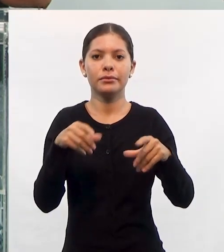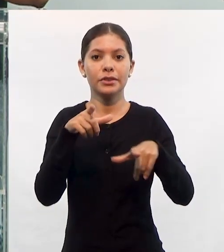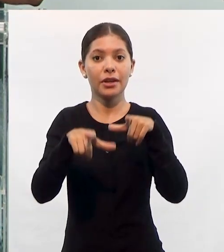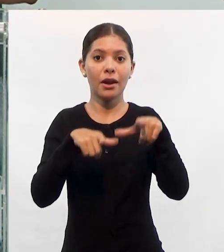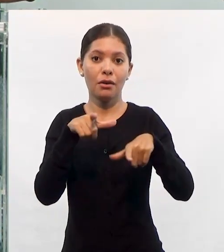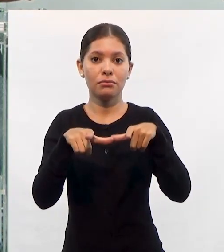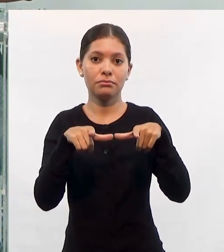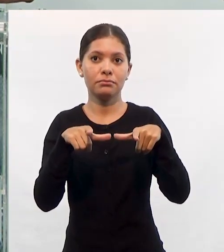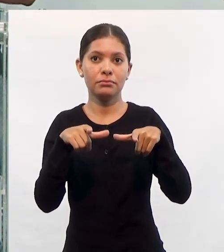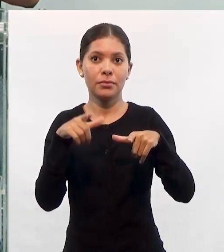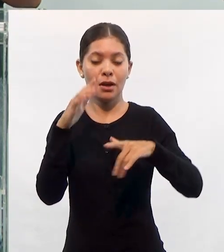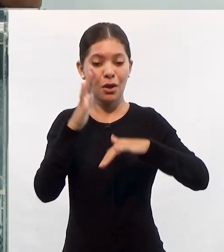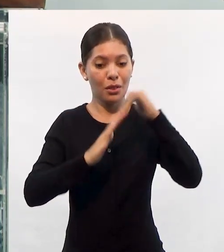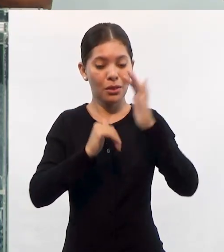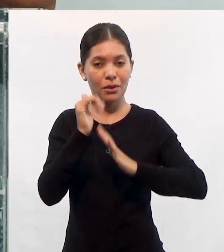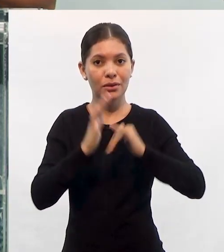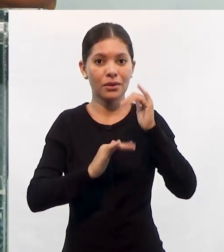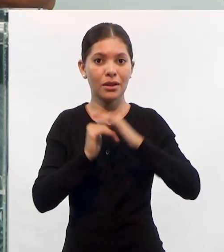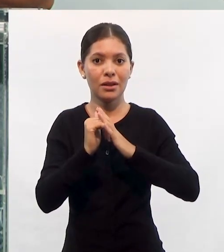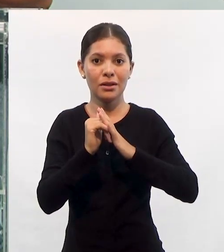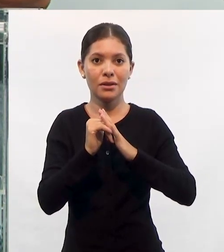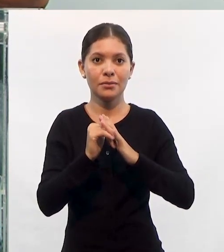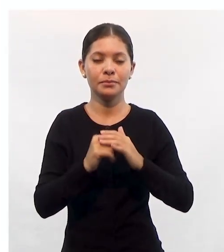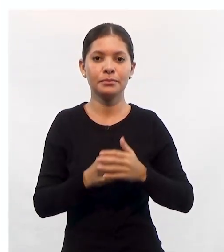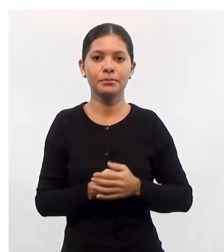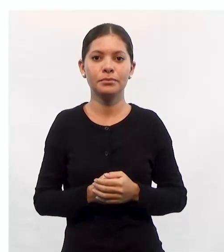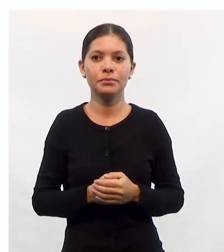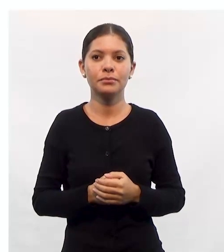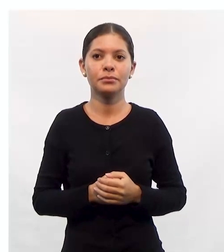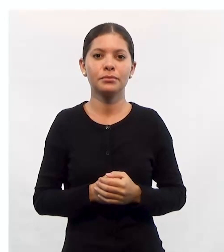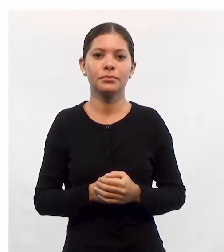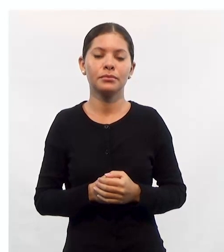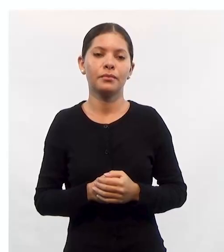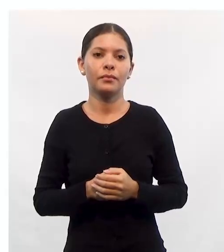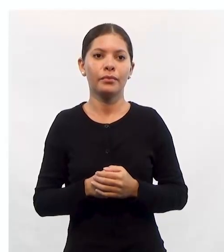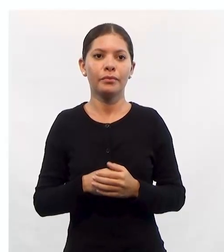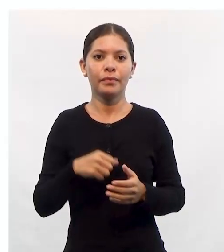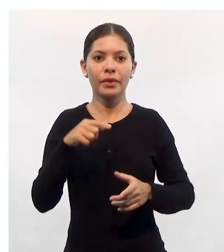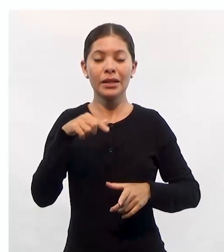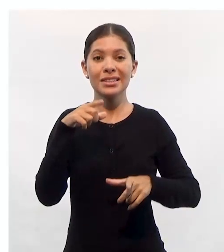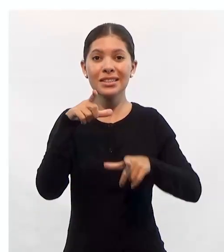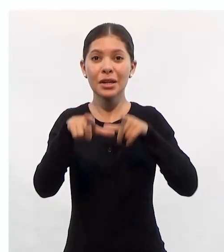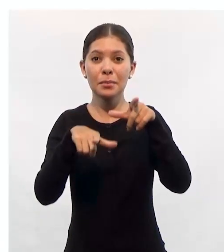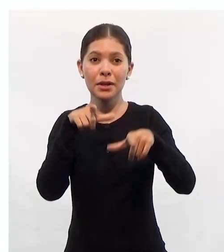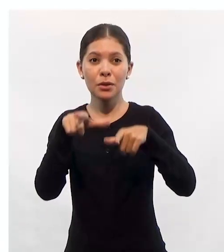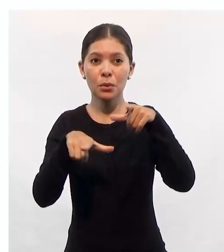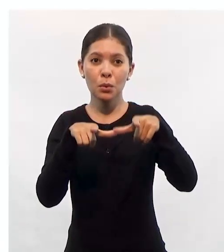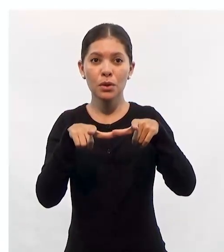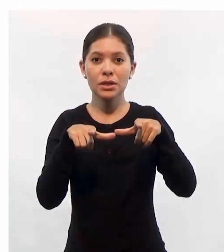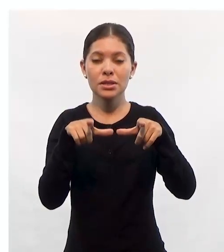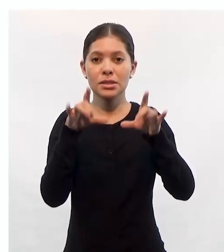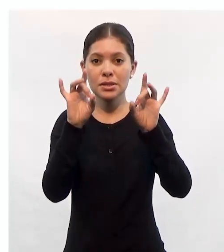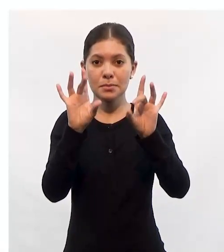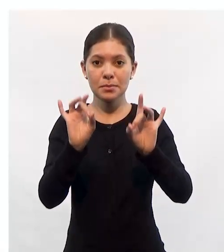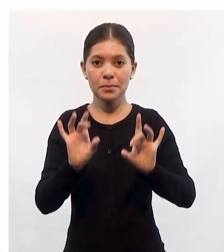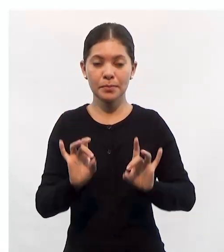obra qualificada, não especializada. Esses trabalhadores de mão de obra